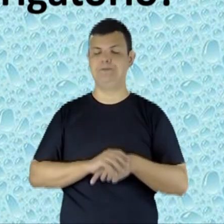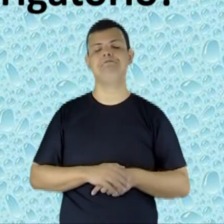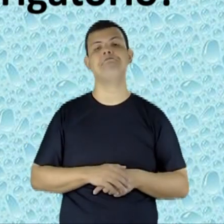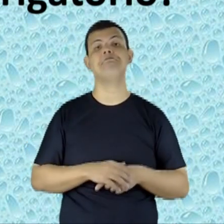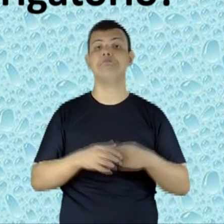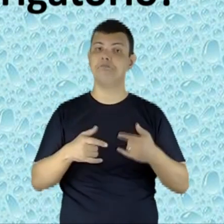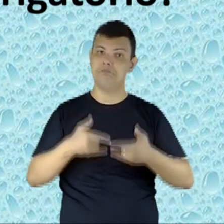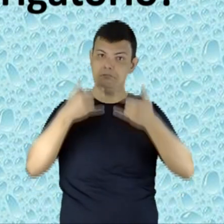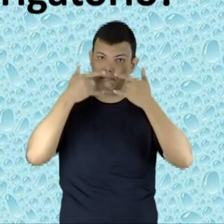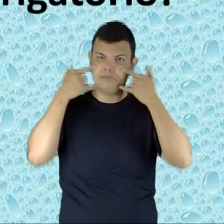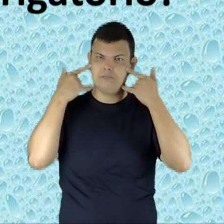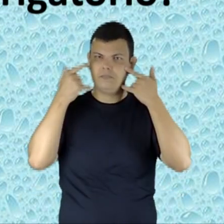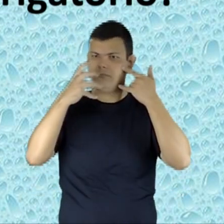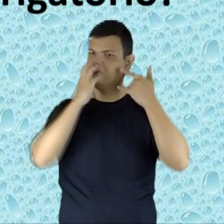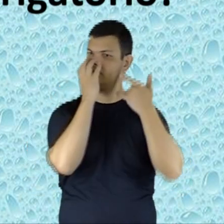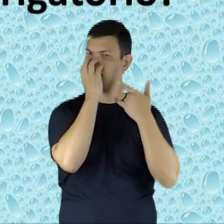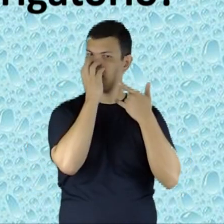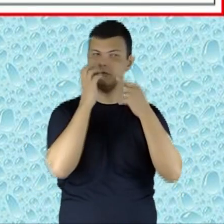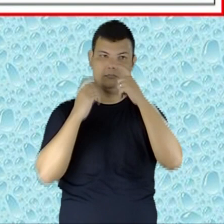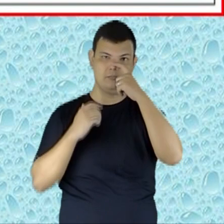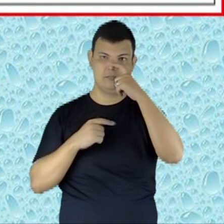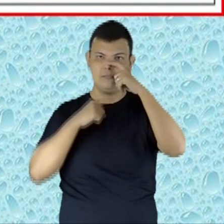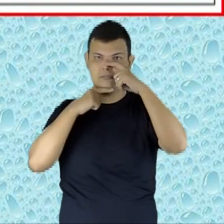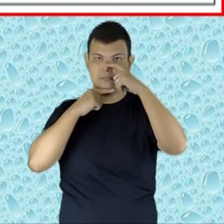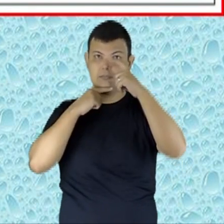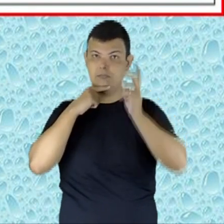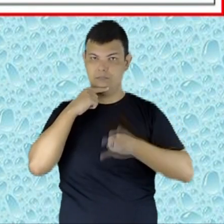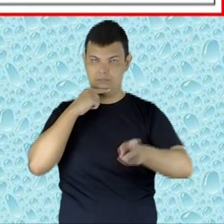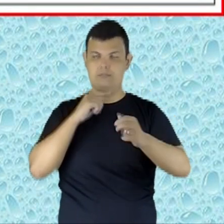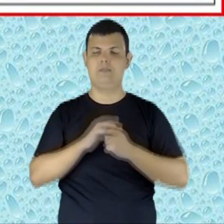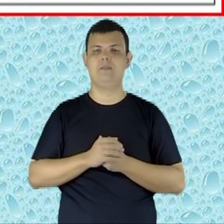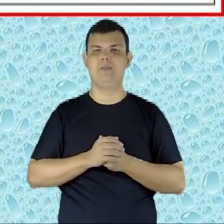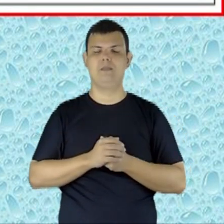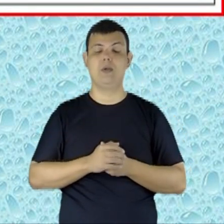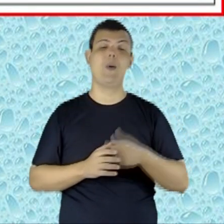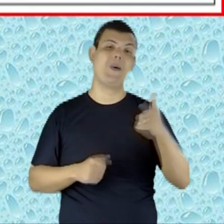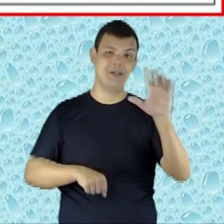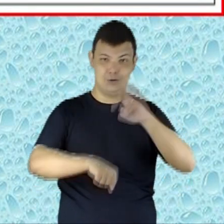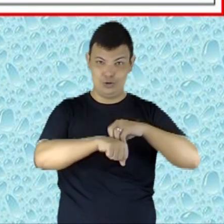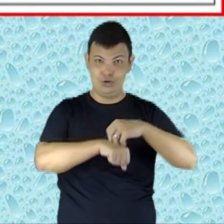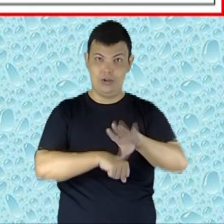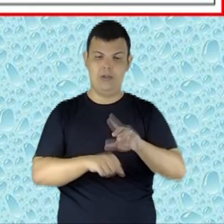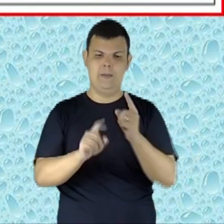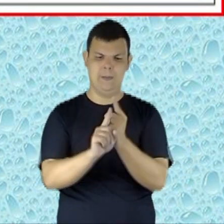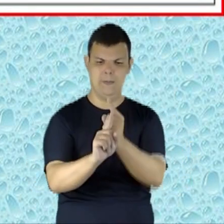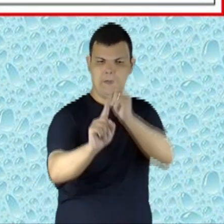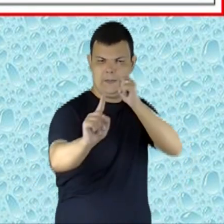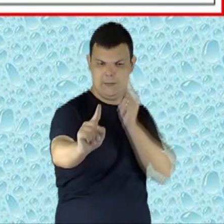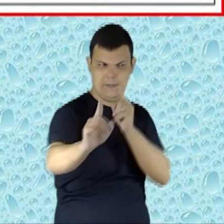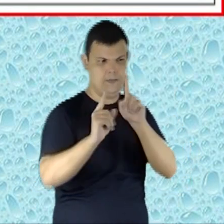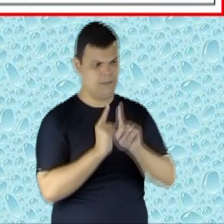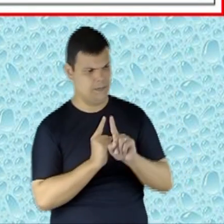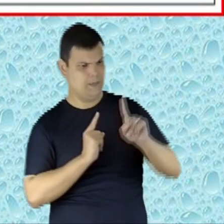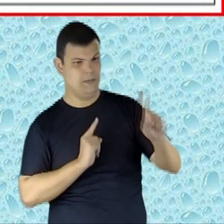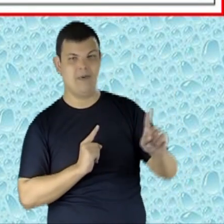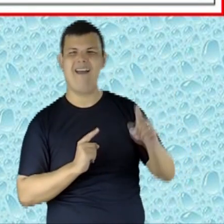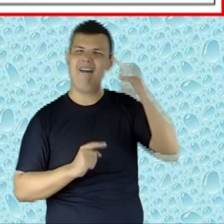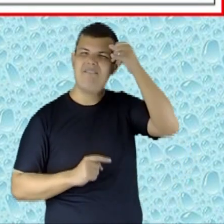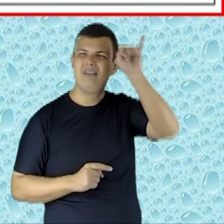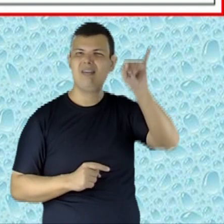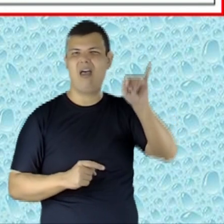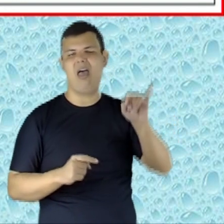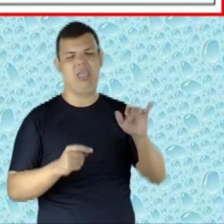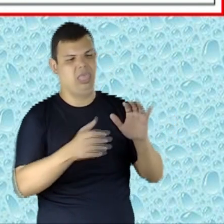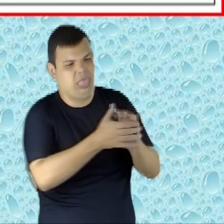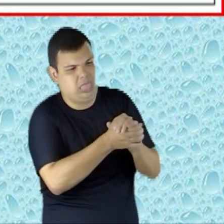o tempo todo o nariz e a boca, tá? Outra dica é mantenha o distanciamento e evite o contato físico